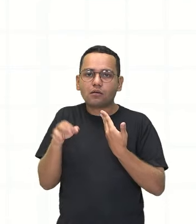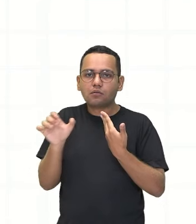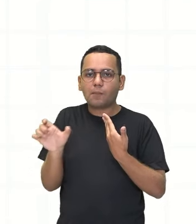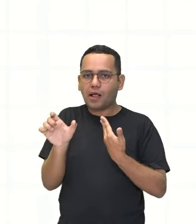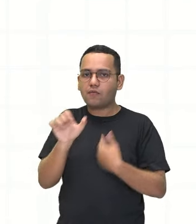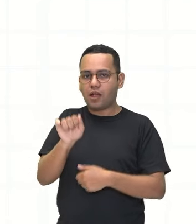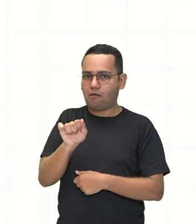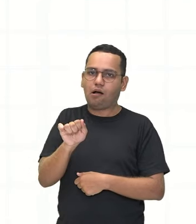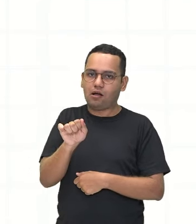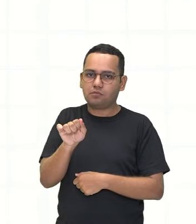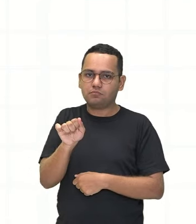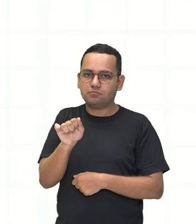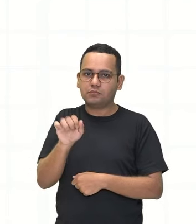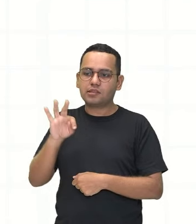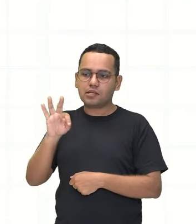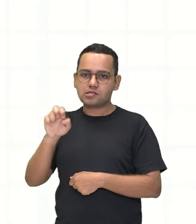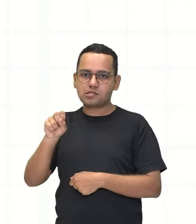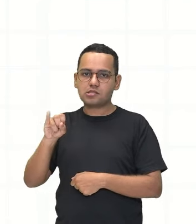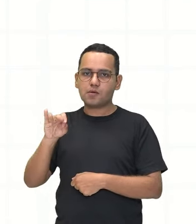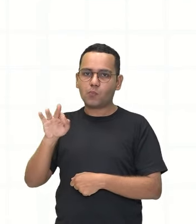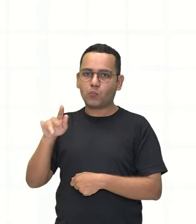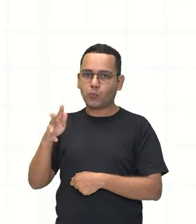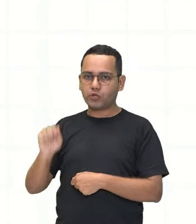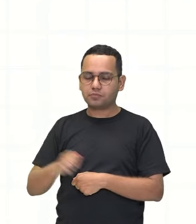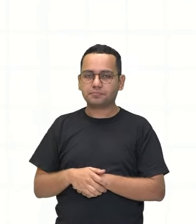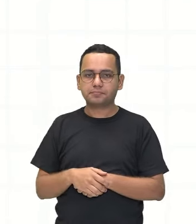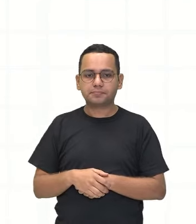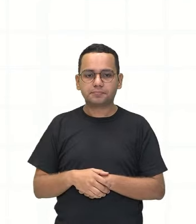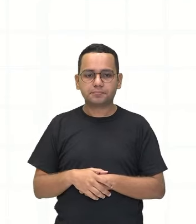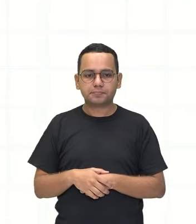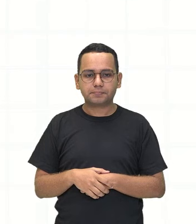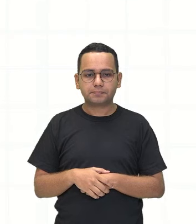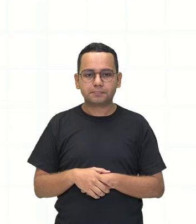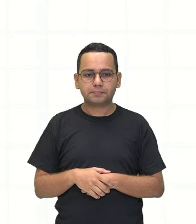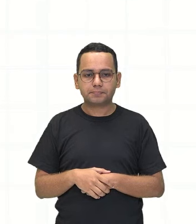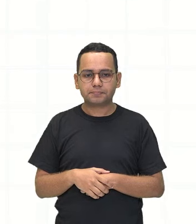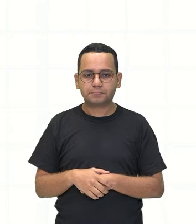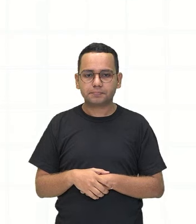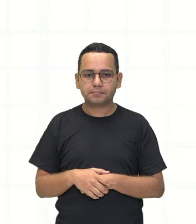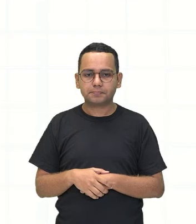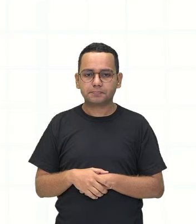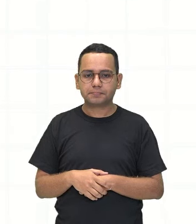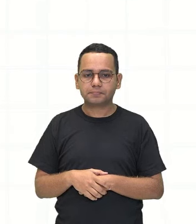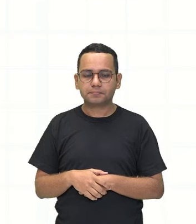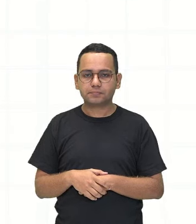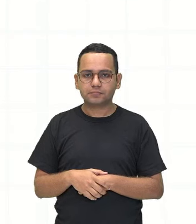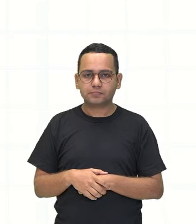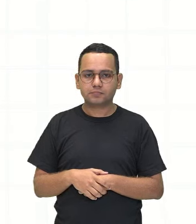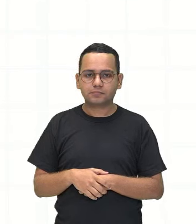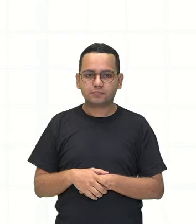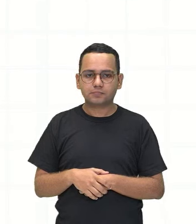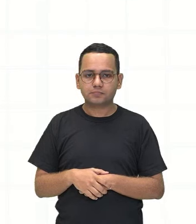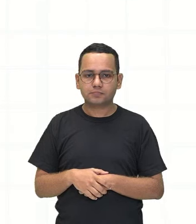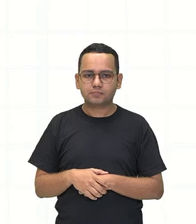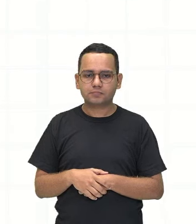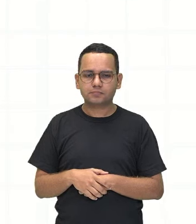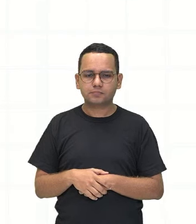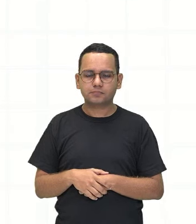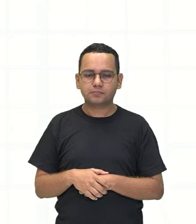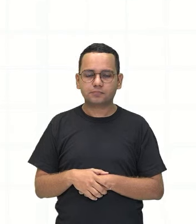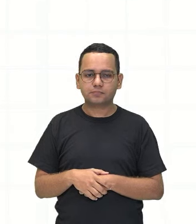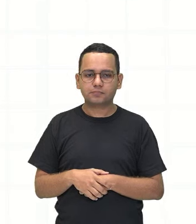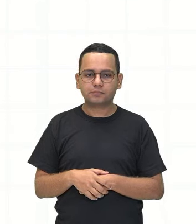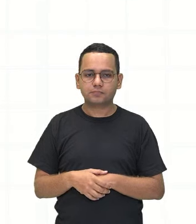Sempre o artigo no feminino e o substantivo também no feminino. Certo? Seguindo agora, nós vamos